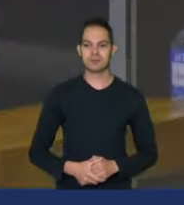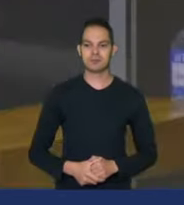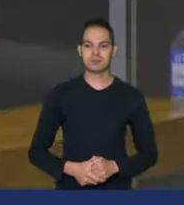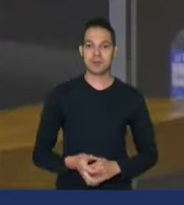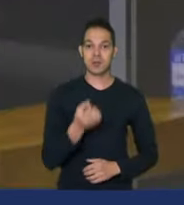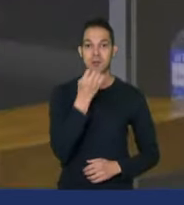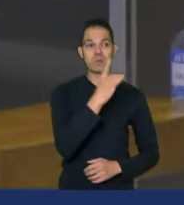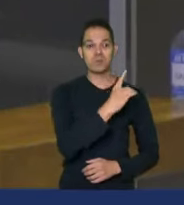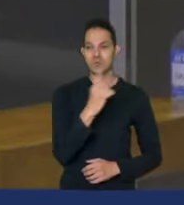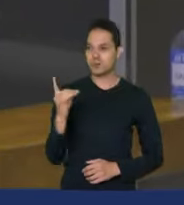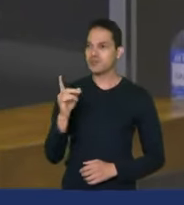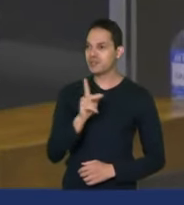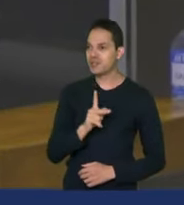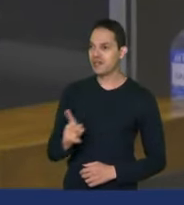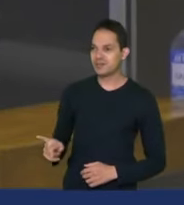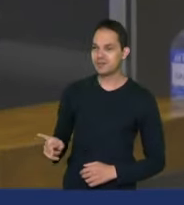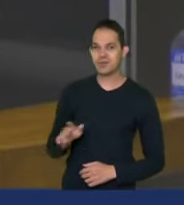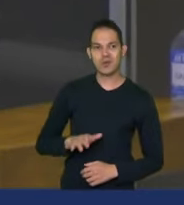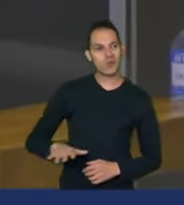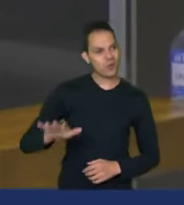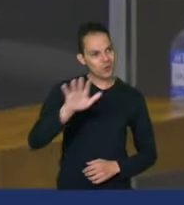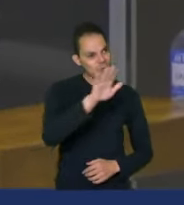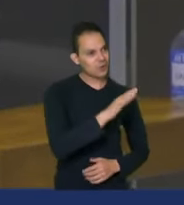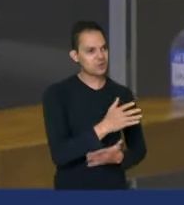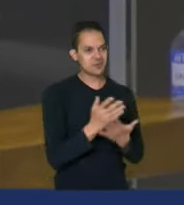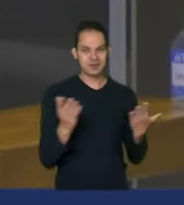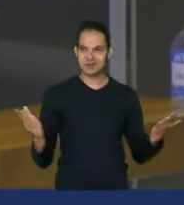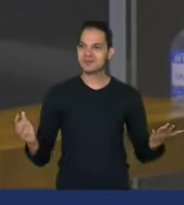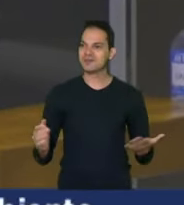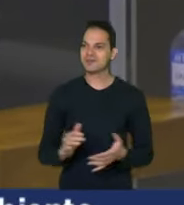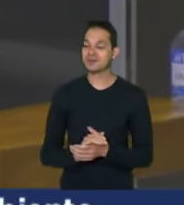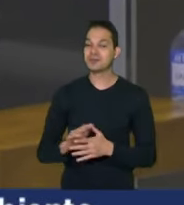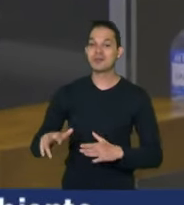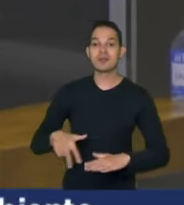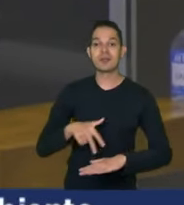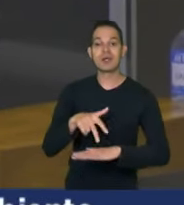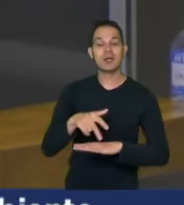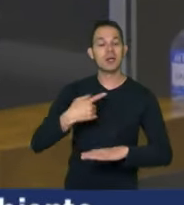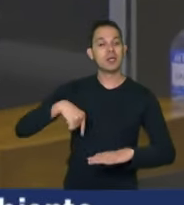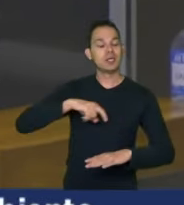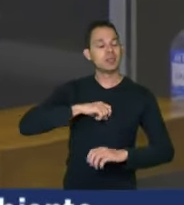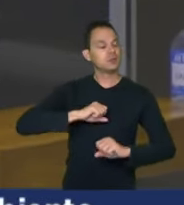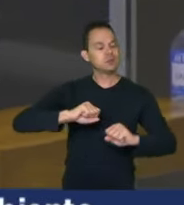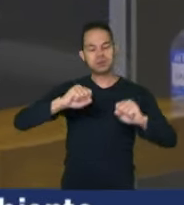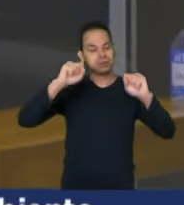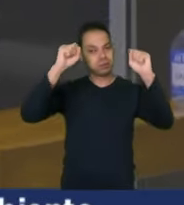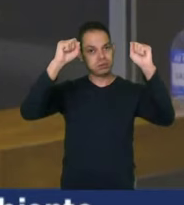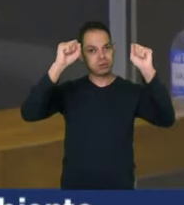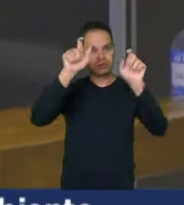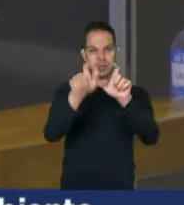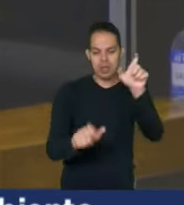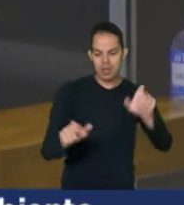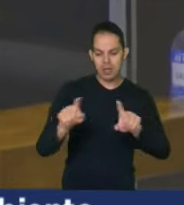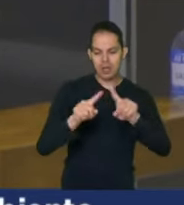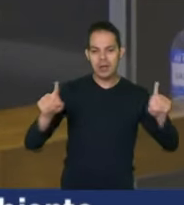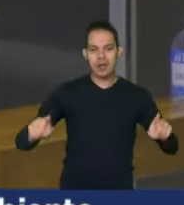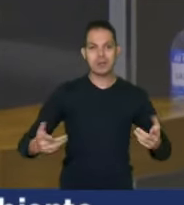presidente. Bom dia a todos e todas. Trazer aqui a nossa indignação em nome dos trabalhadores do setor